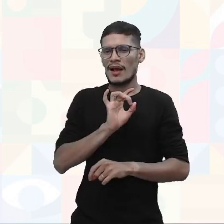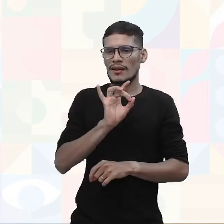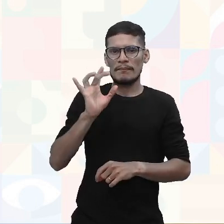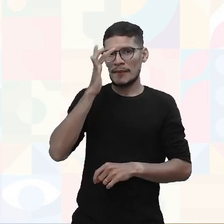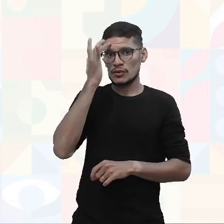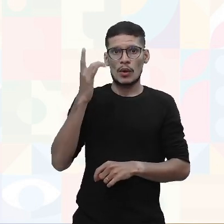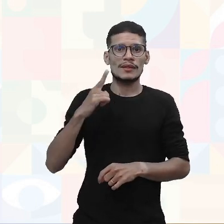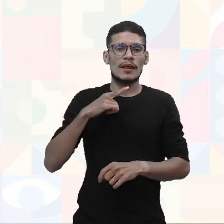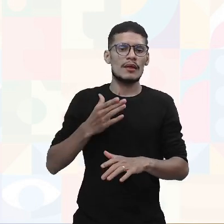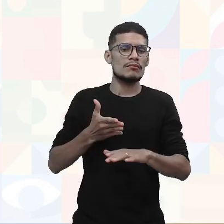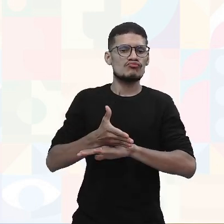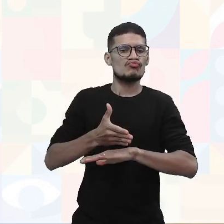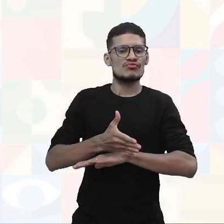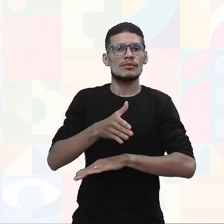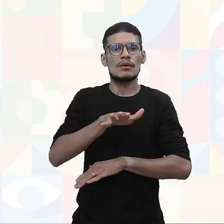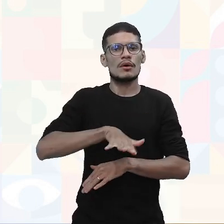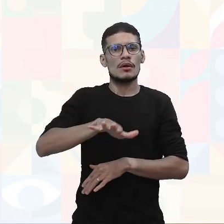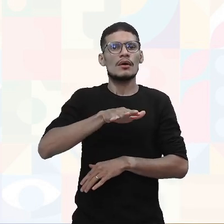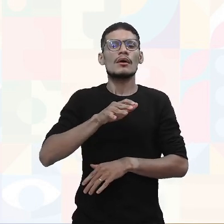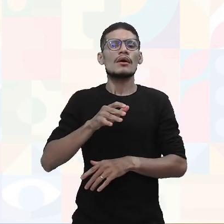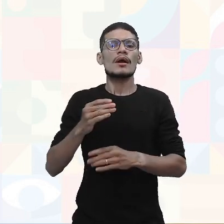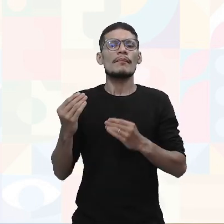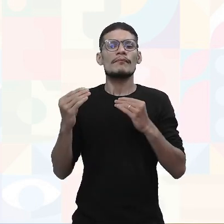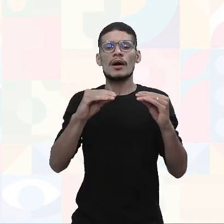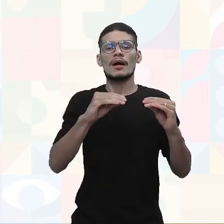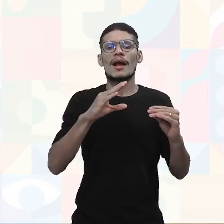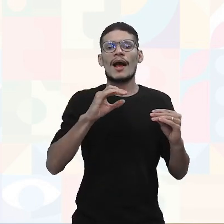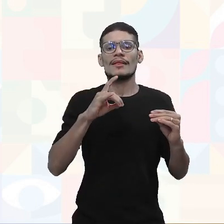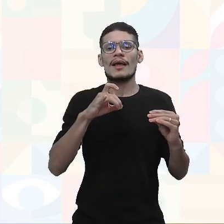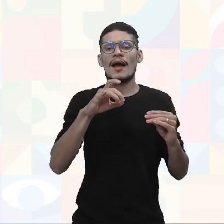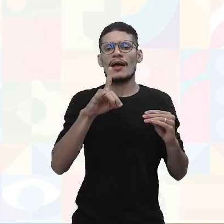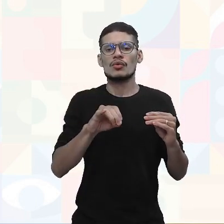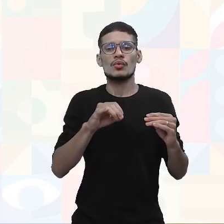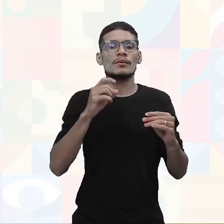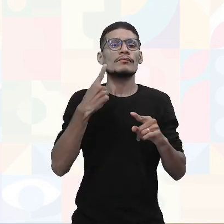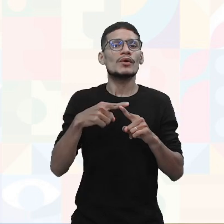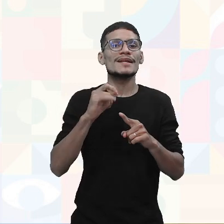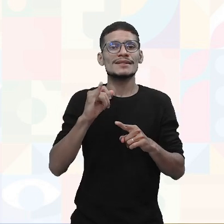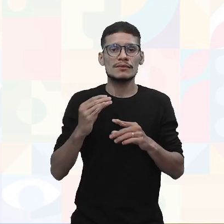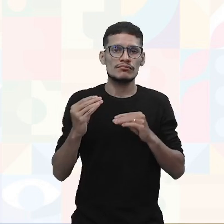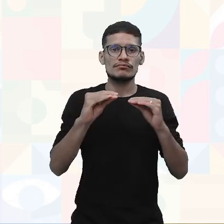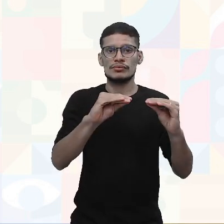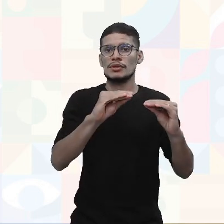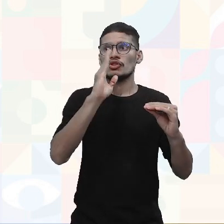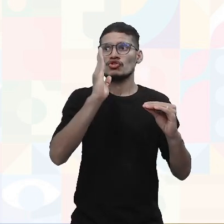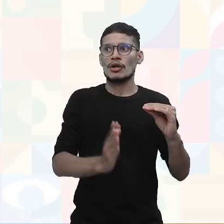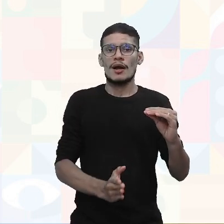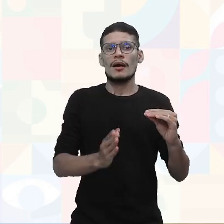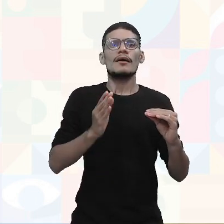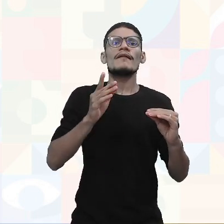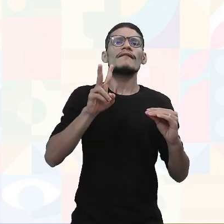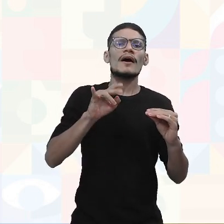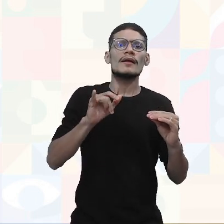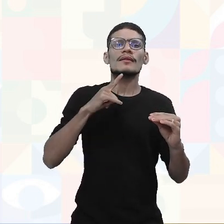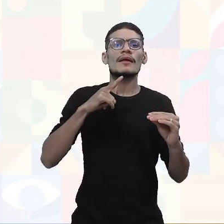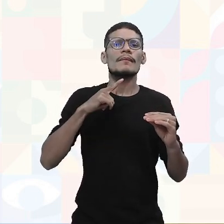esteja envolvida nessa situação, vai lá e coloca o cadeado dela. Por quê? Porque enquanto tiver cadeados ali, vai ter pessoas